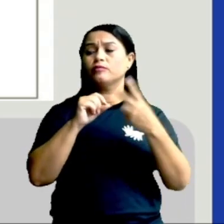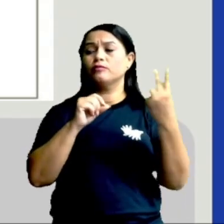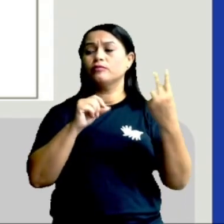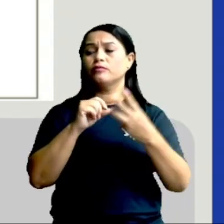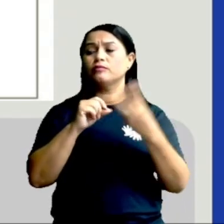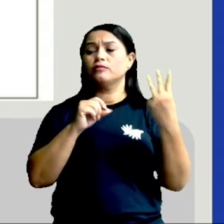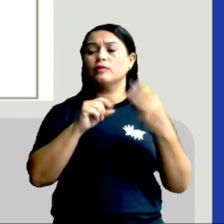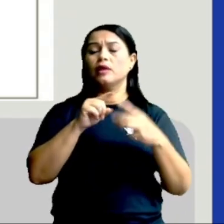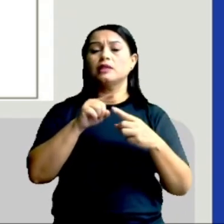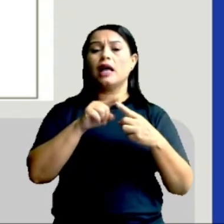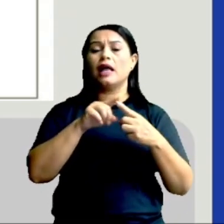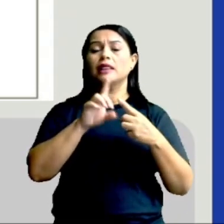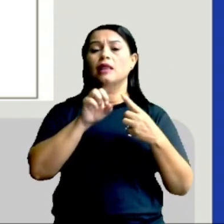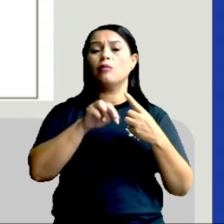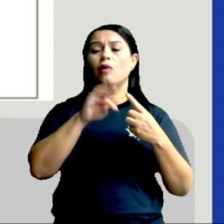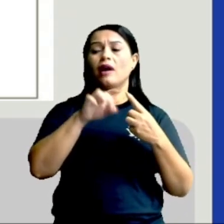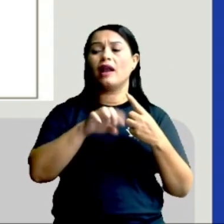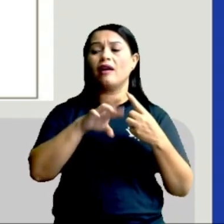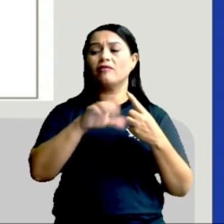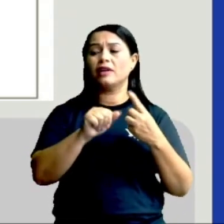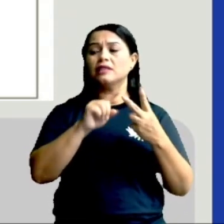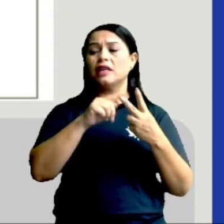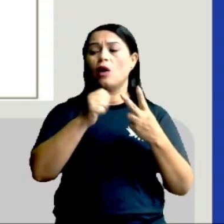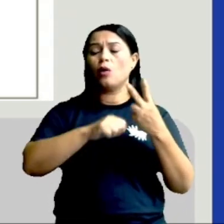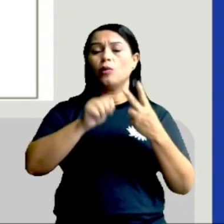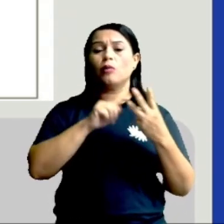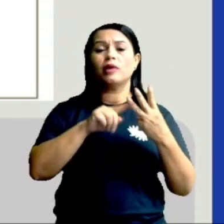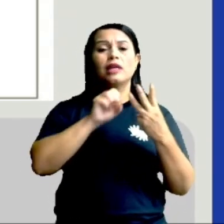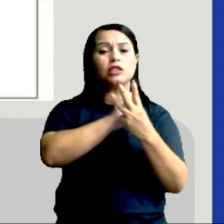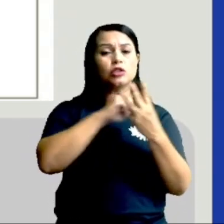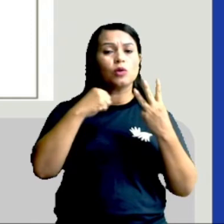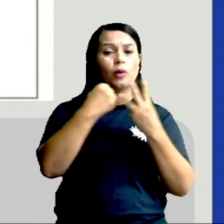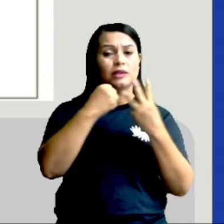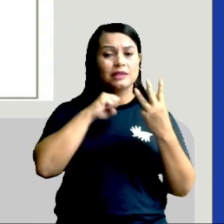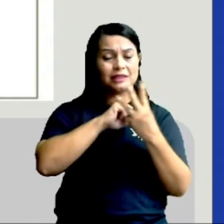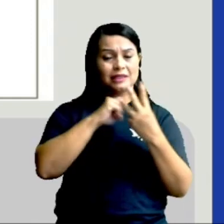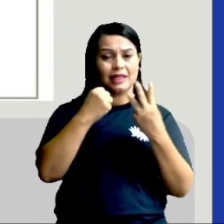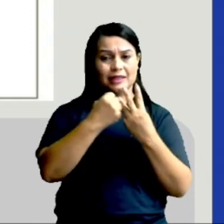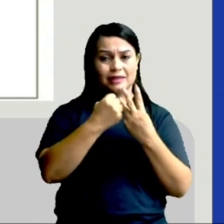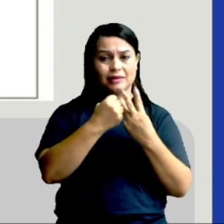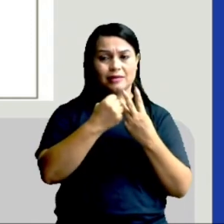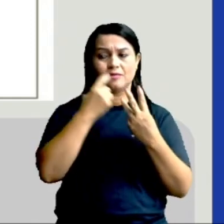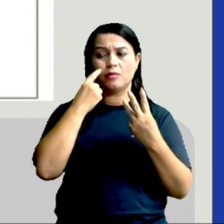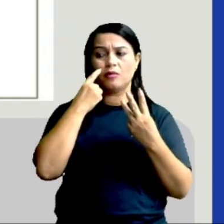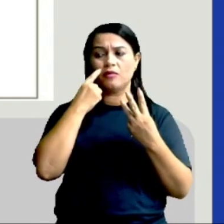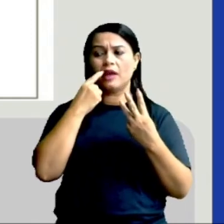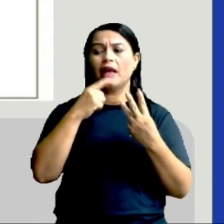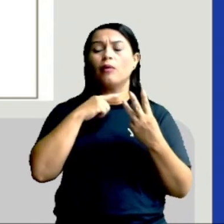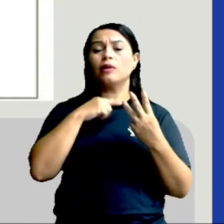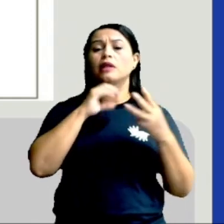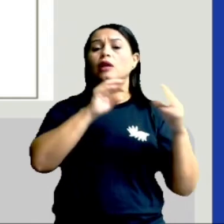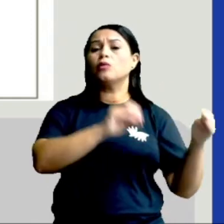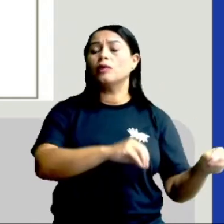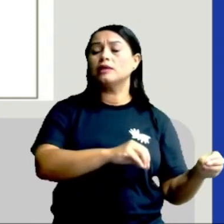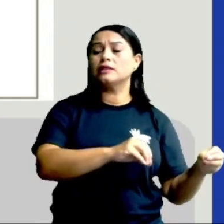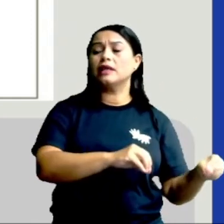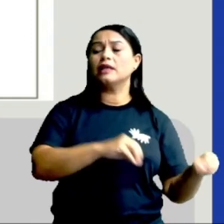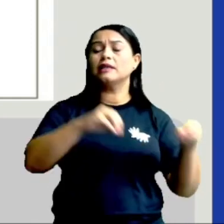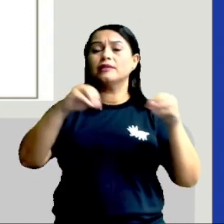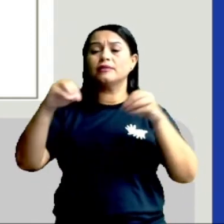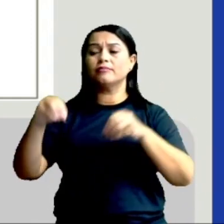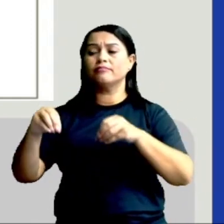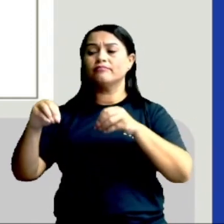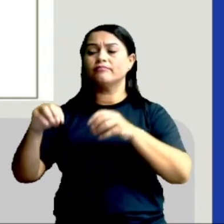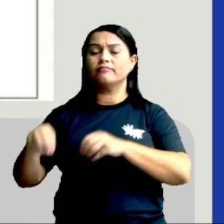pontos: demográficas, econômicas e sociais dessas consequências de partida. Quando as pessoas saem de uma determinada